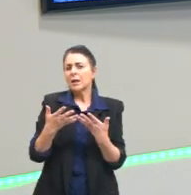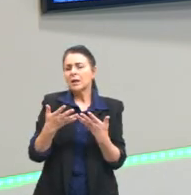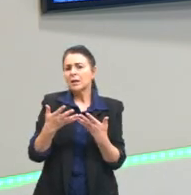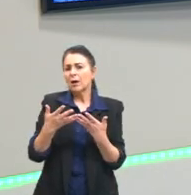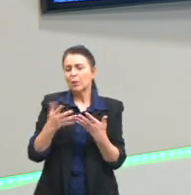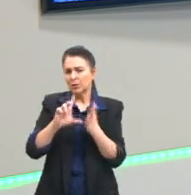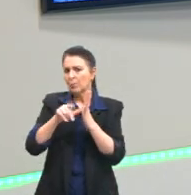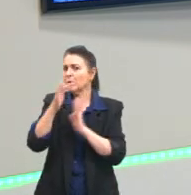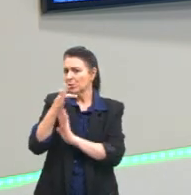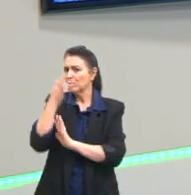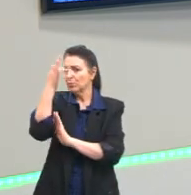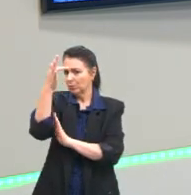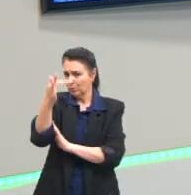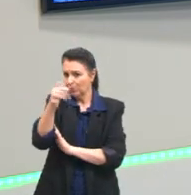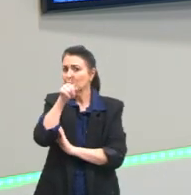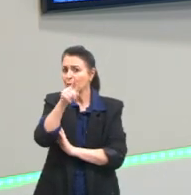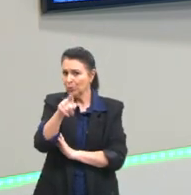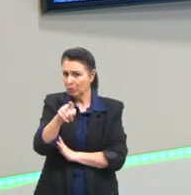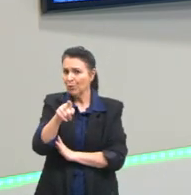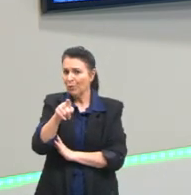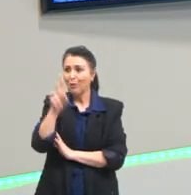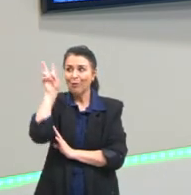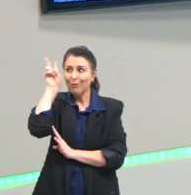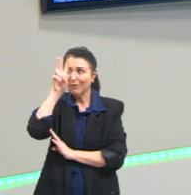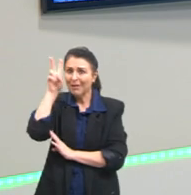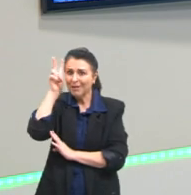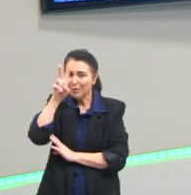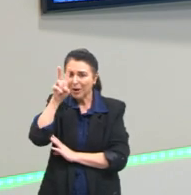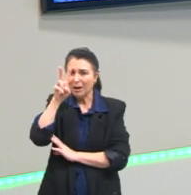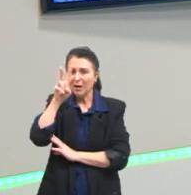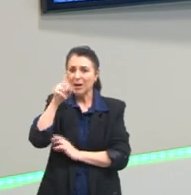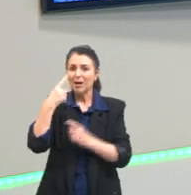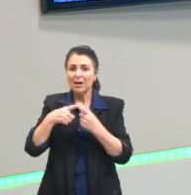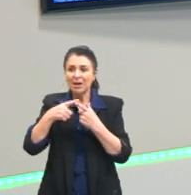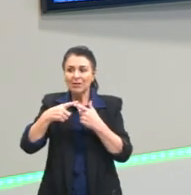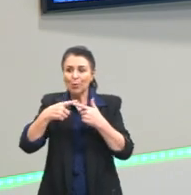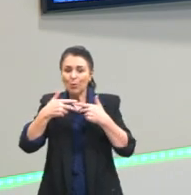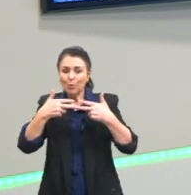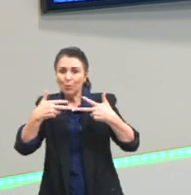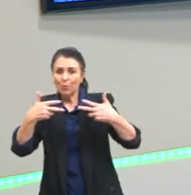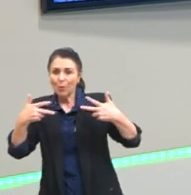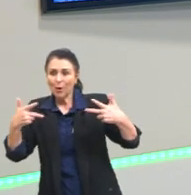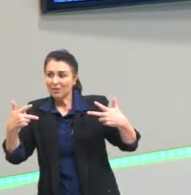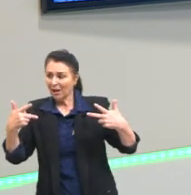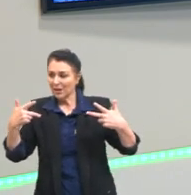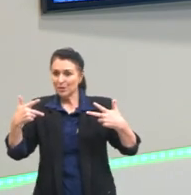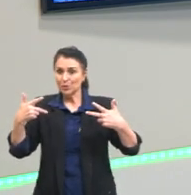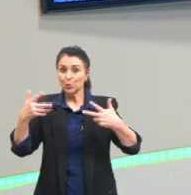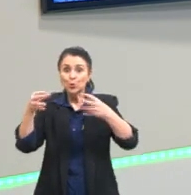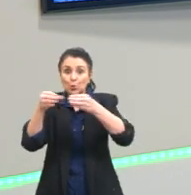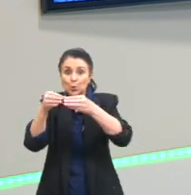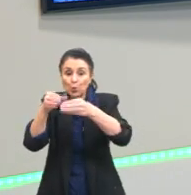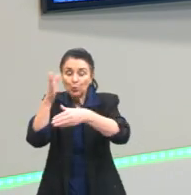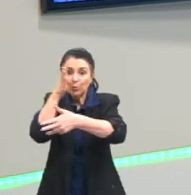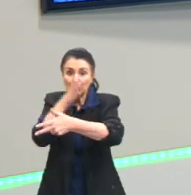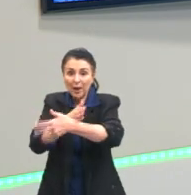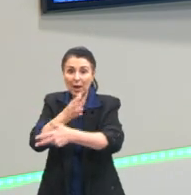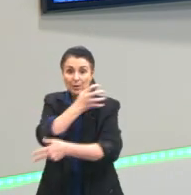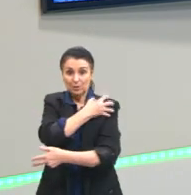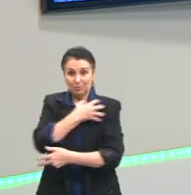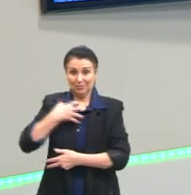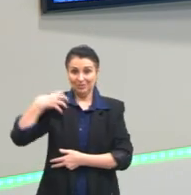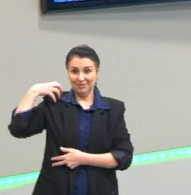mais adiante estilosos que vão ser reportar a elementos desses pré-socráticos tão importante lembrando e guardando alguns